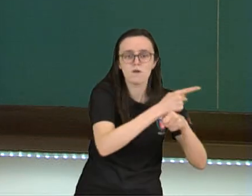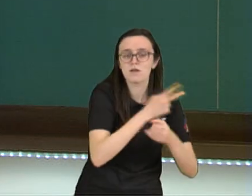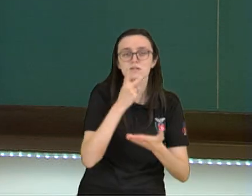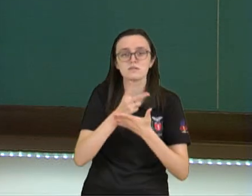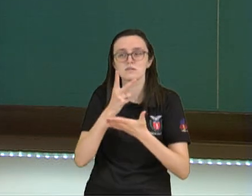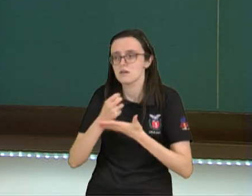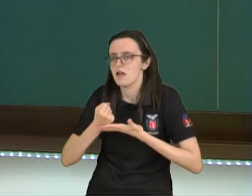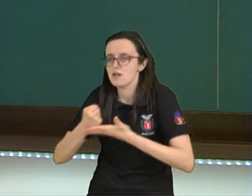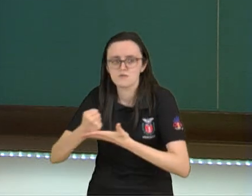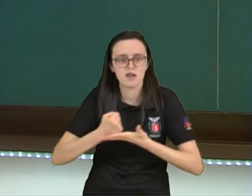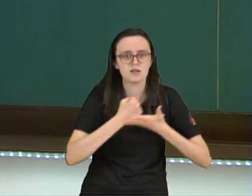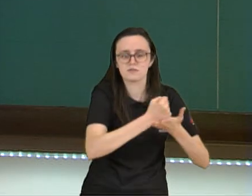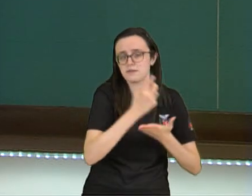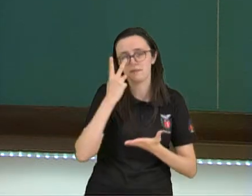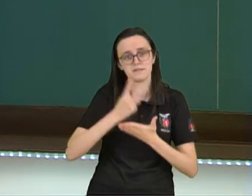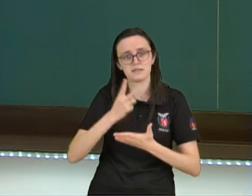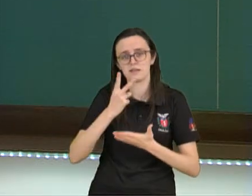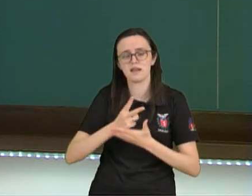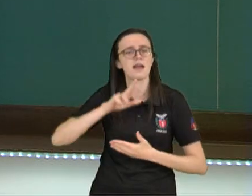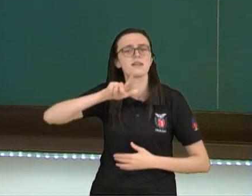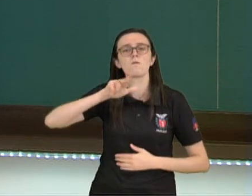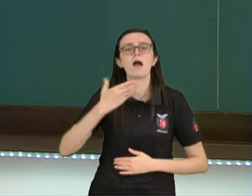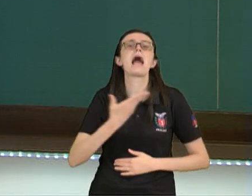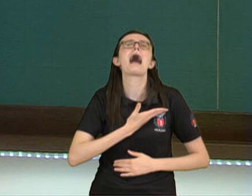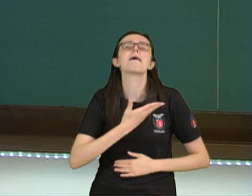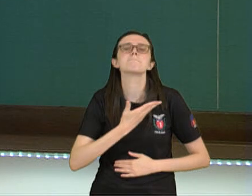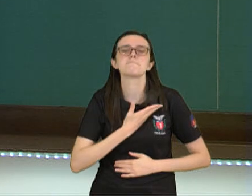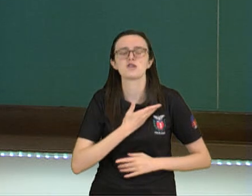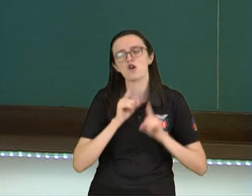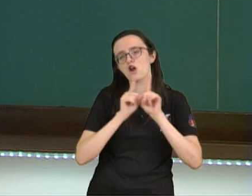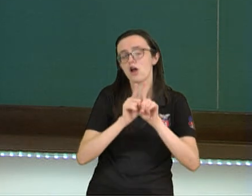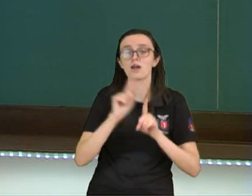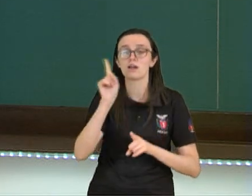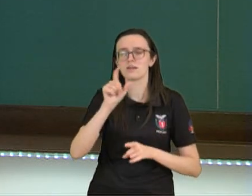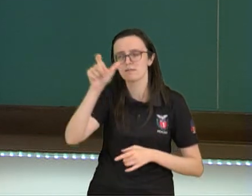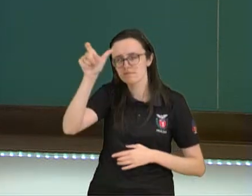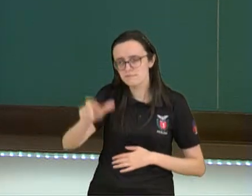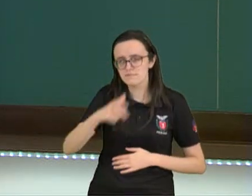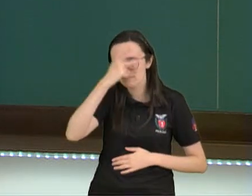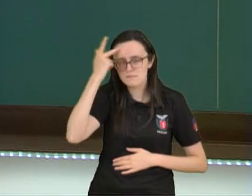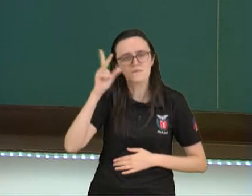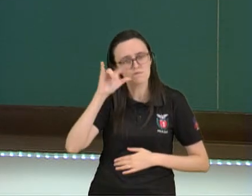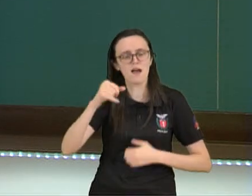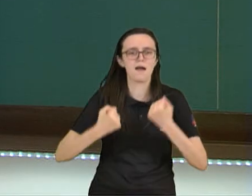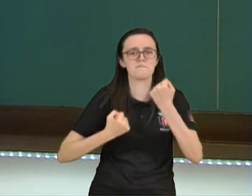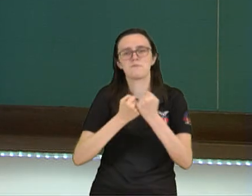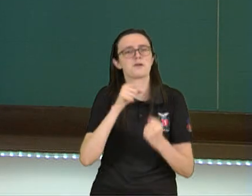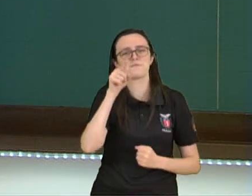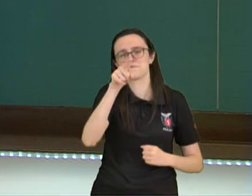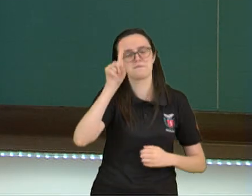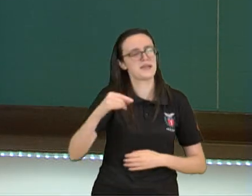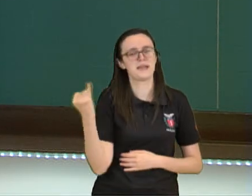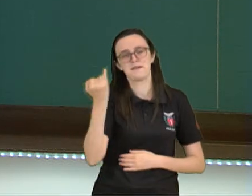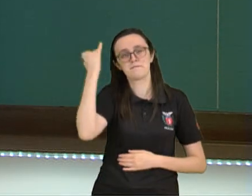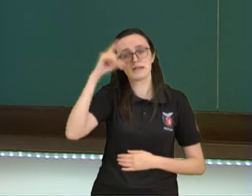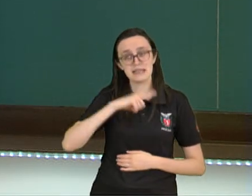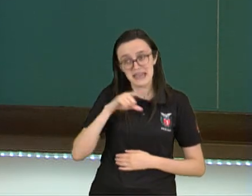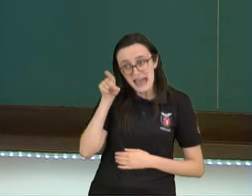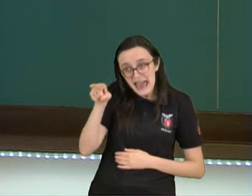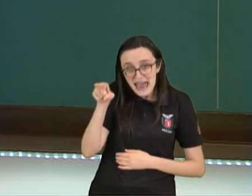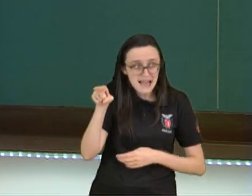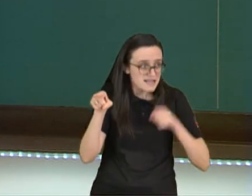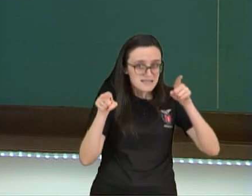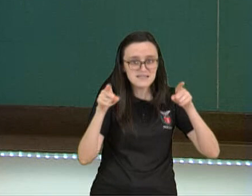dar apoio, ok? Não é amigos e colegas, é aquela pessoa que vai te dar apoio. É importante ter